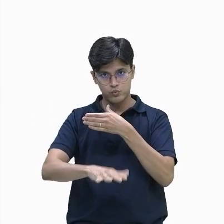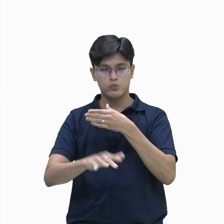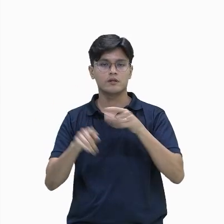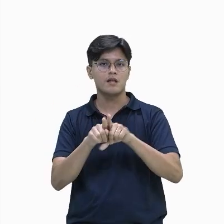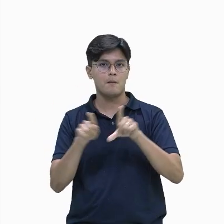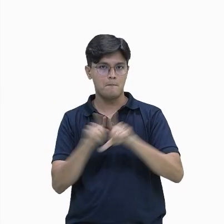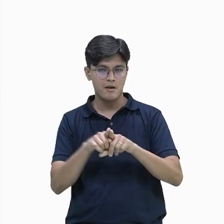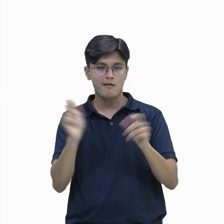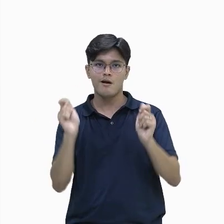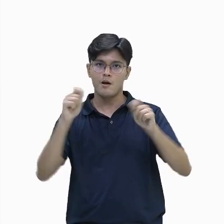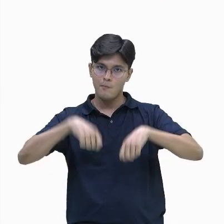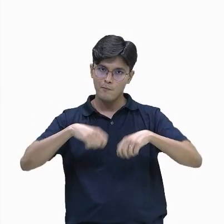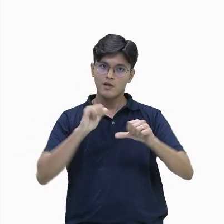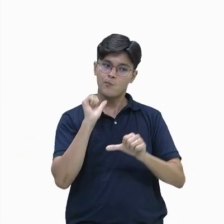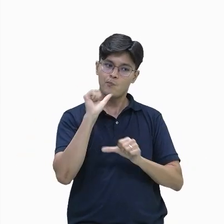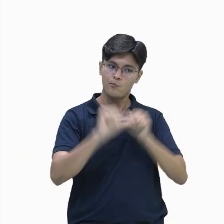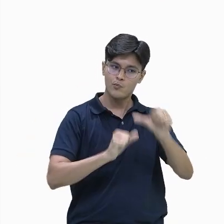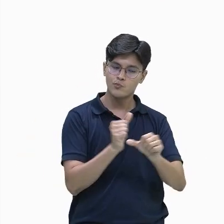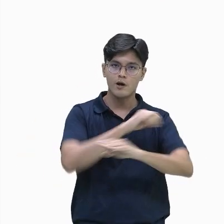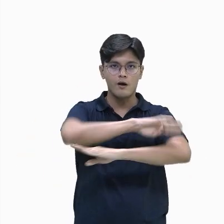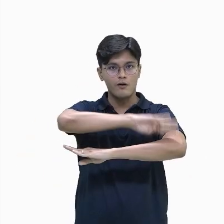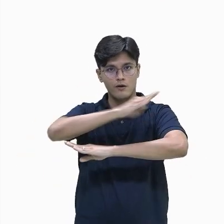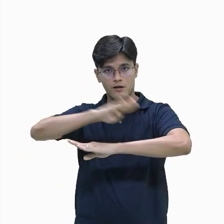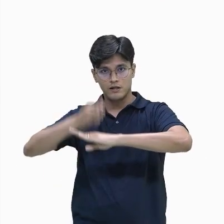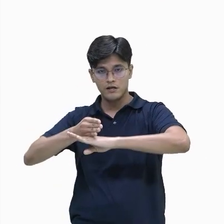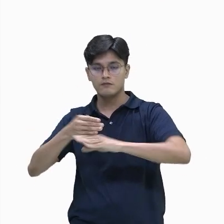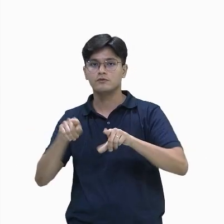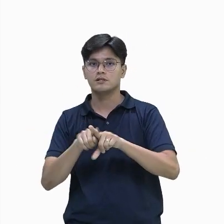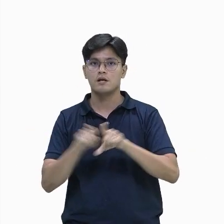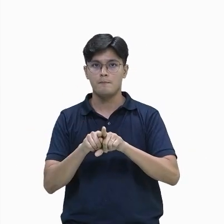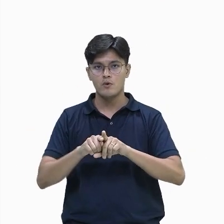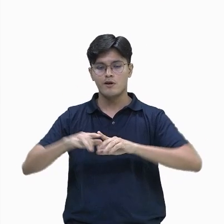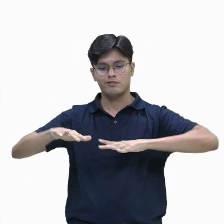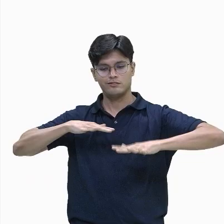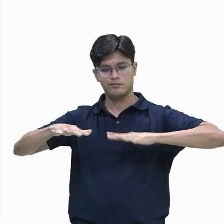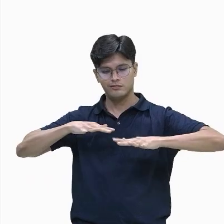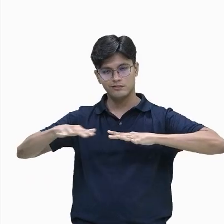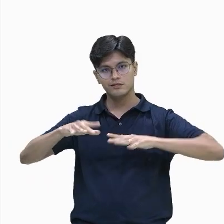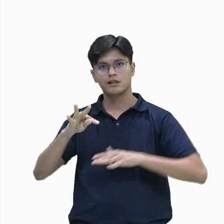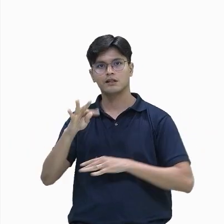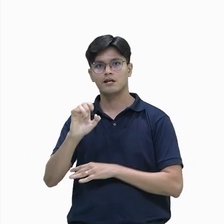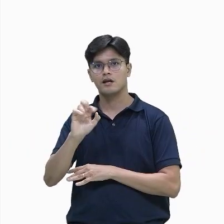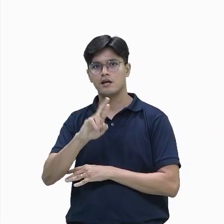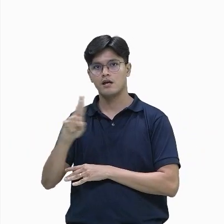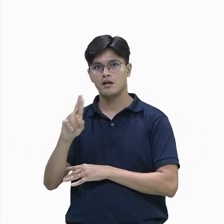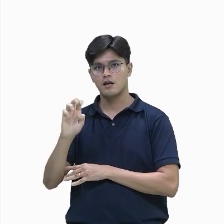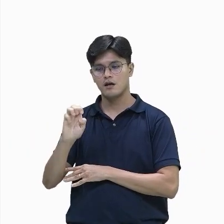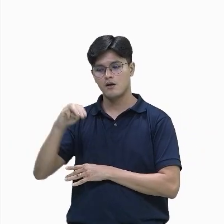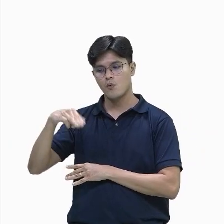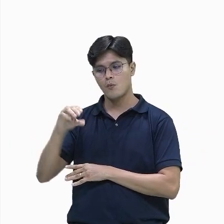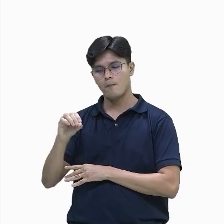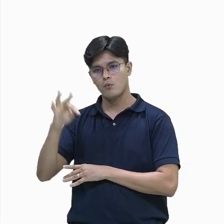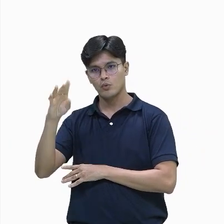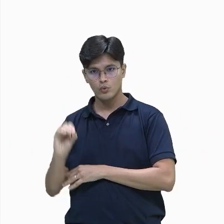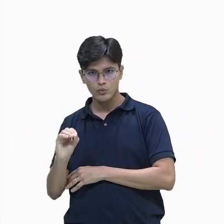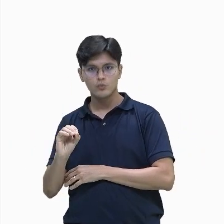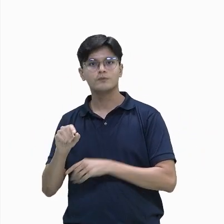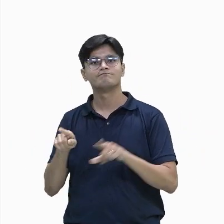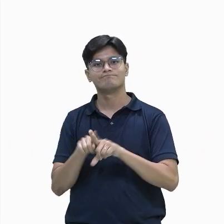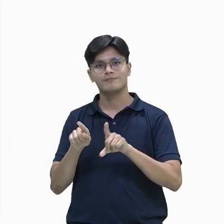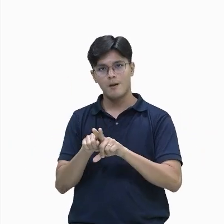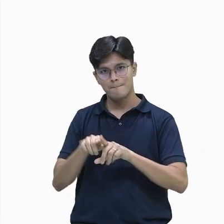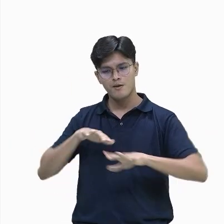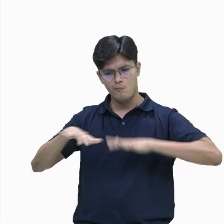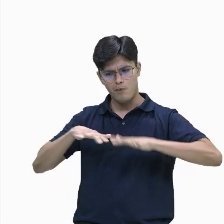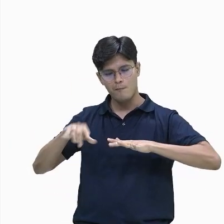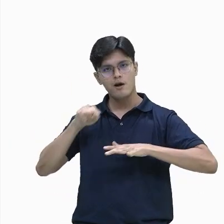erupção, né? E os terremotos, gente, os terremotos, né, que está muito ligado a essa parte aí das